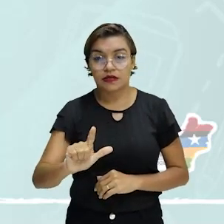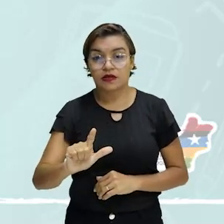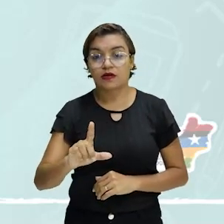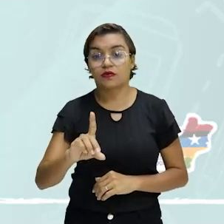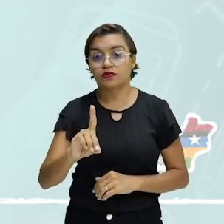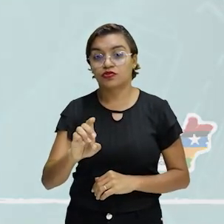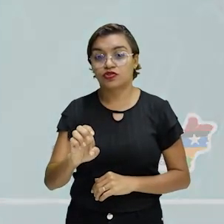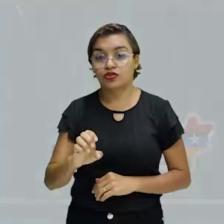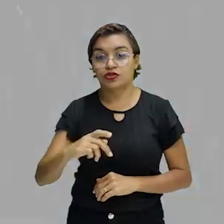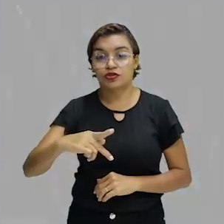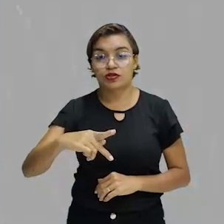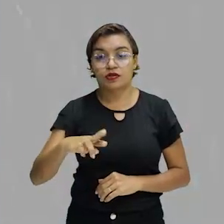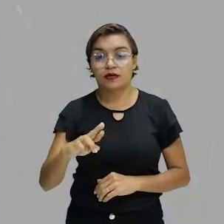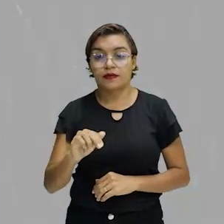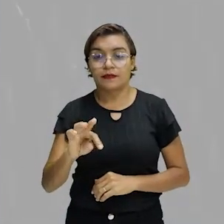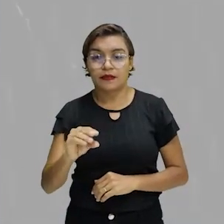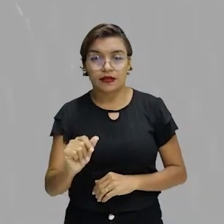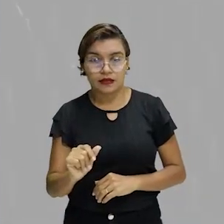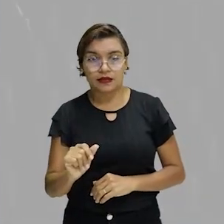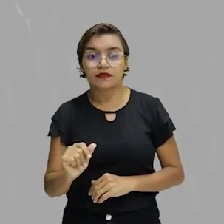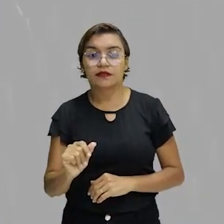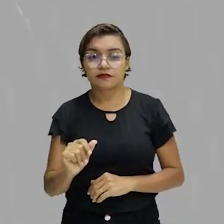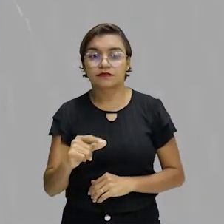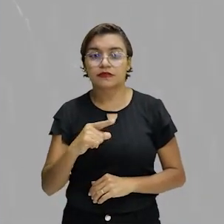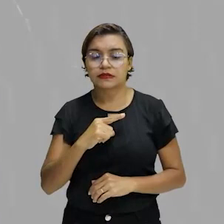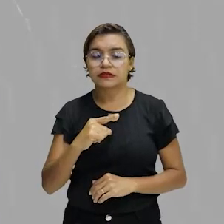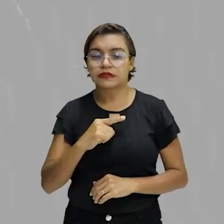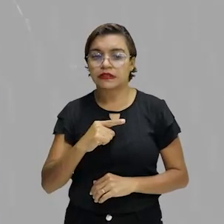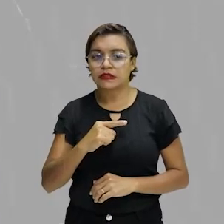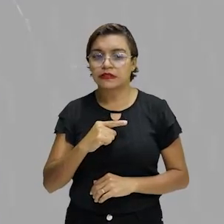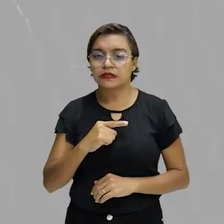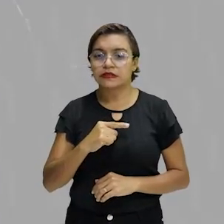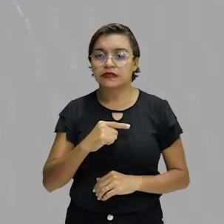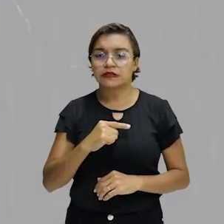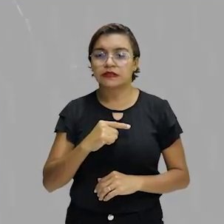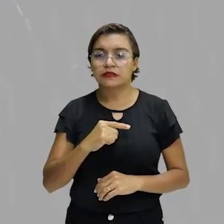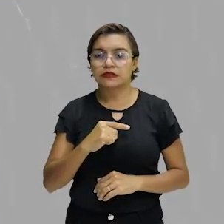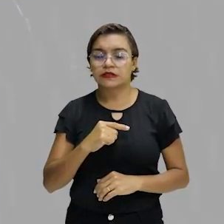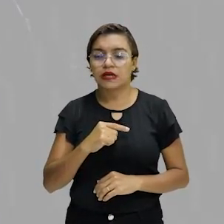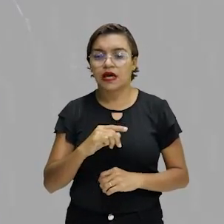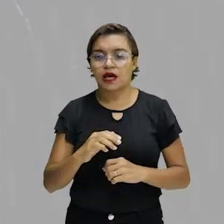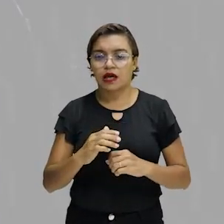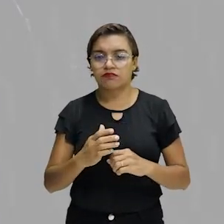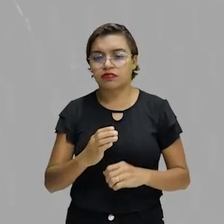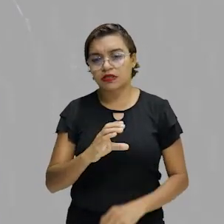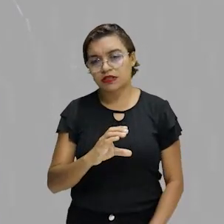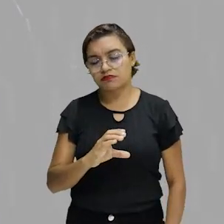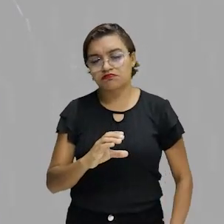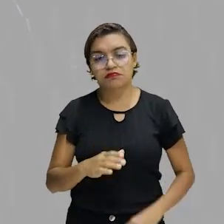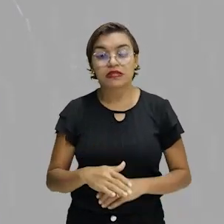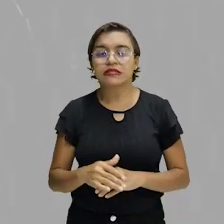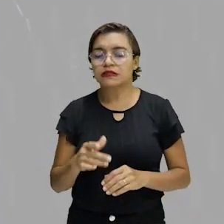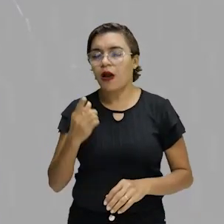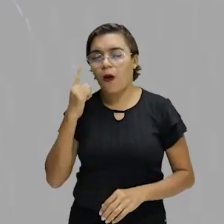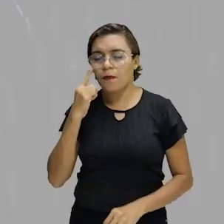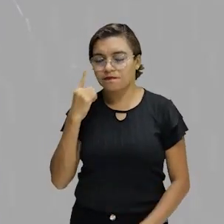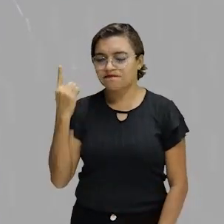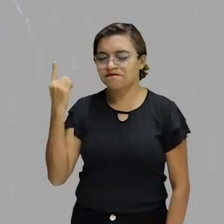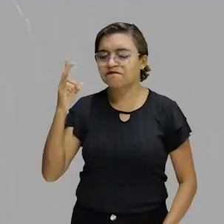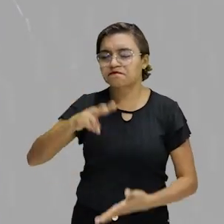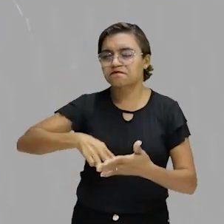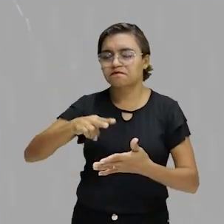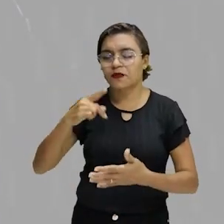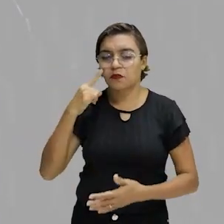cristais amarelos insolúveis em água o tipo de reação que ocorre e a fórmula desses